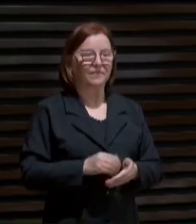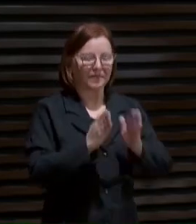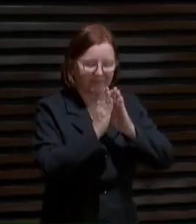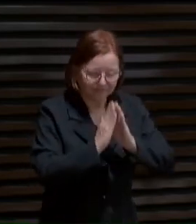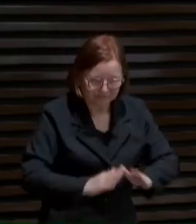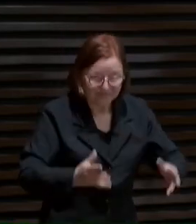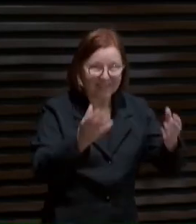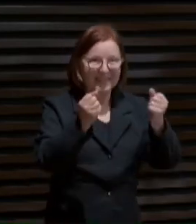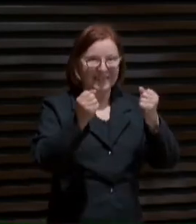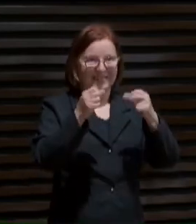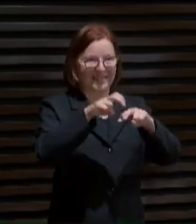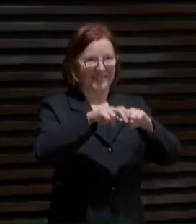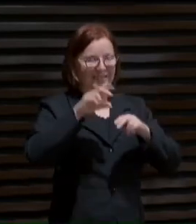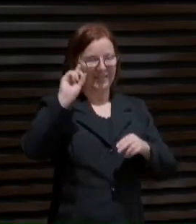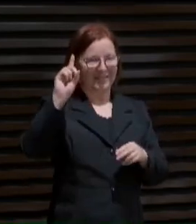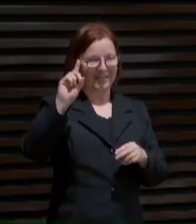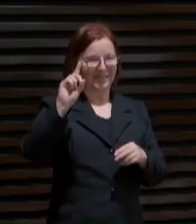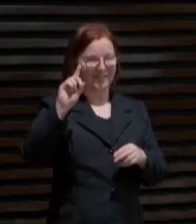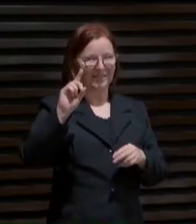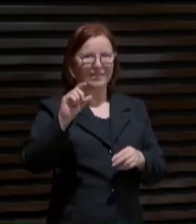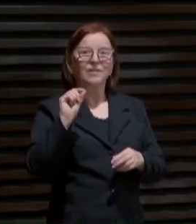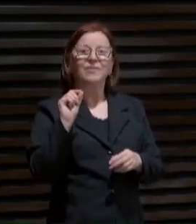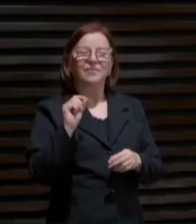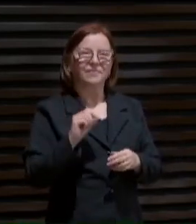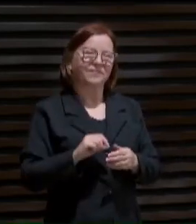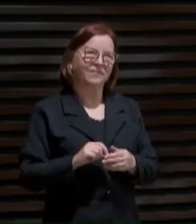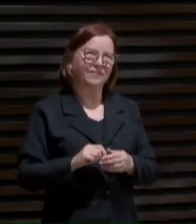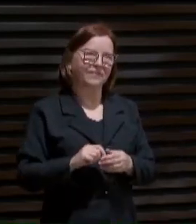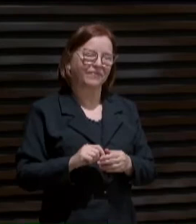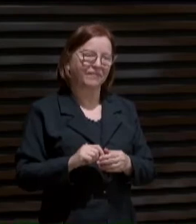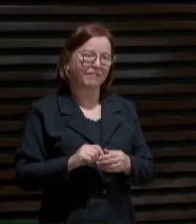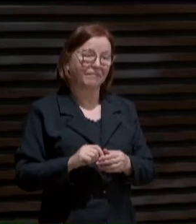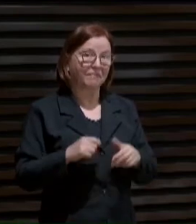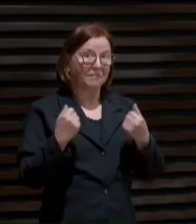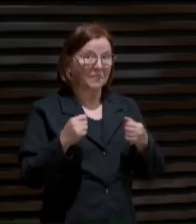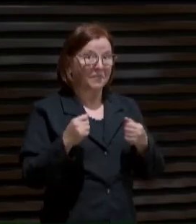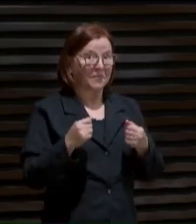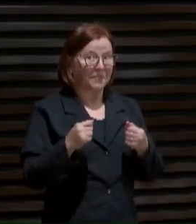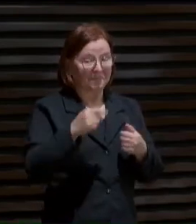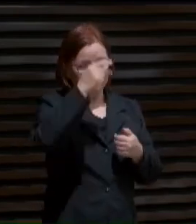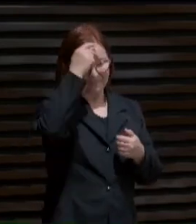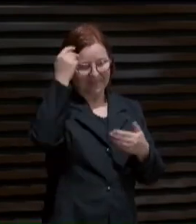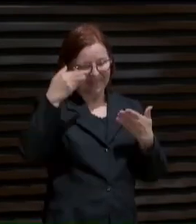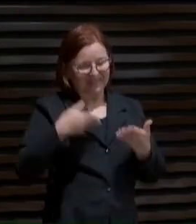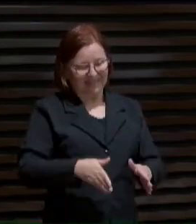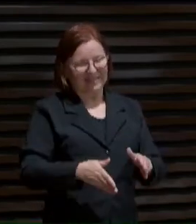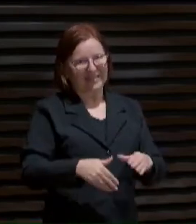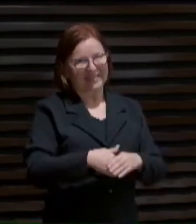diante de Deus parte de um ponto fundamental ser uma pessoa nascida de novo em Cristo